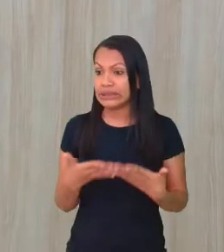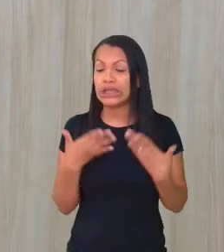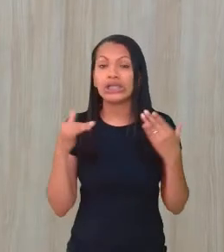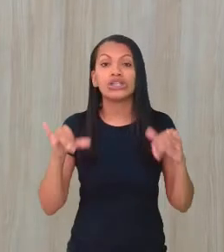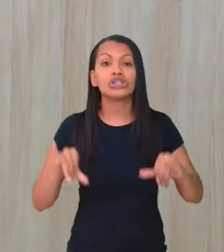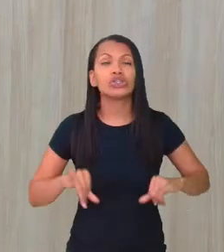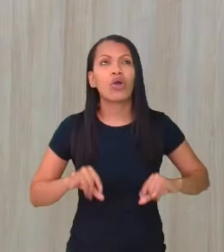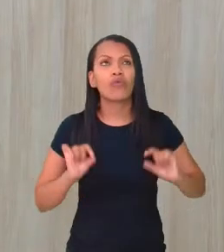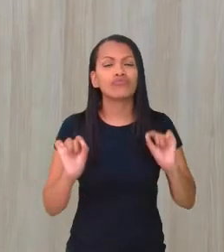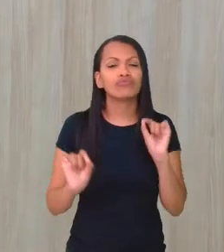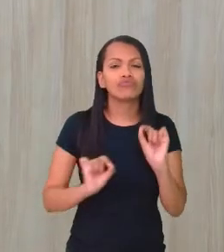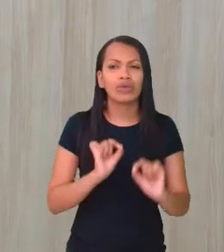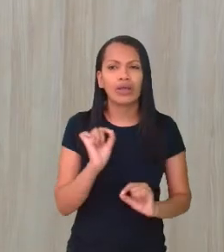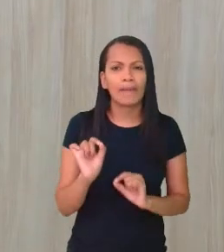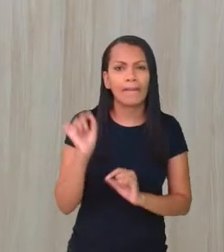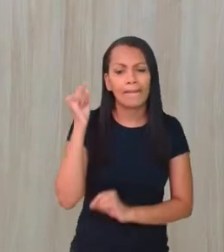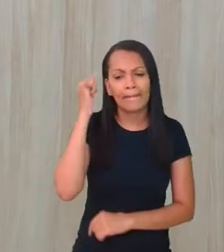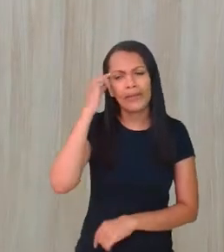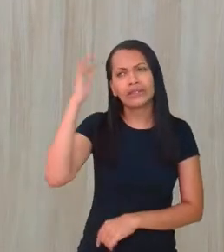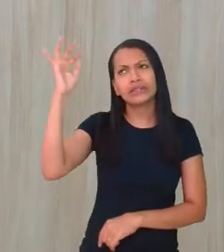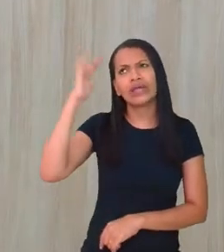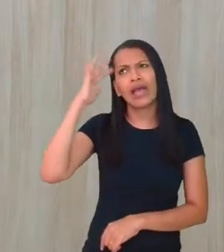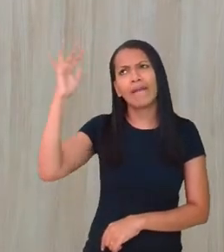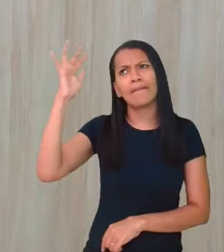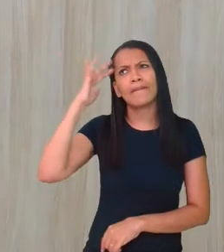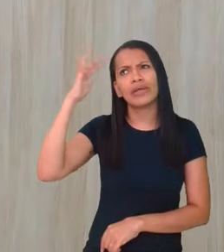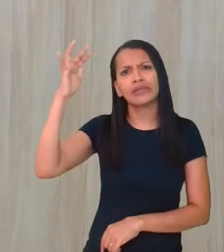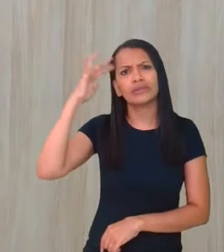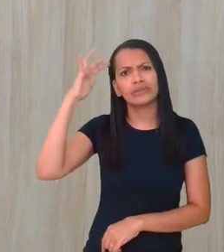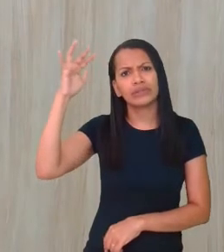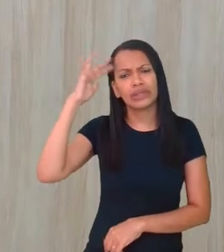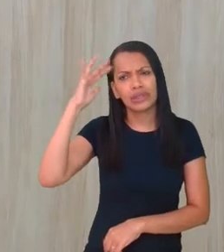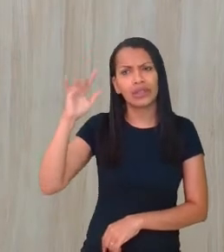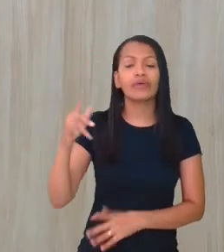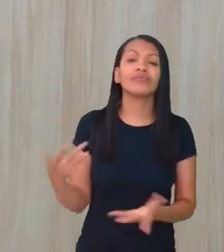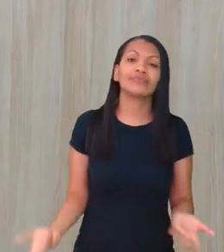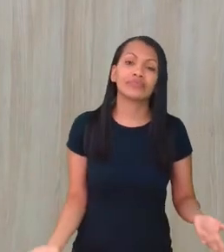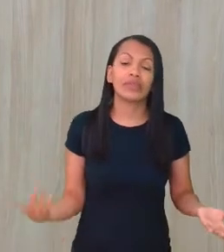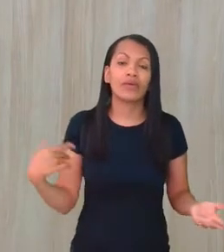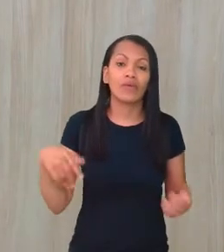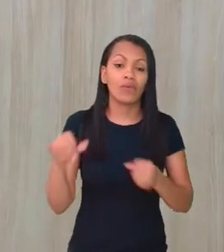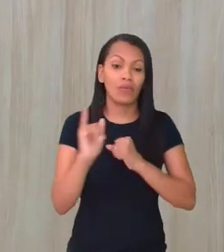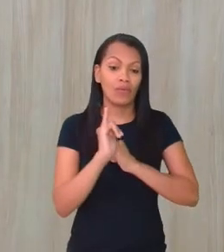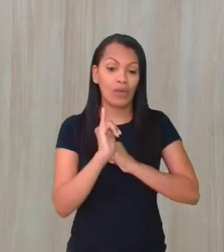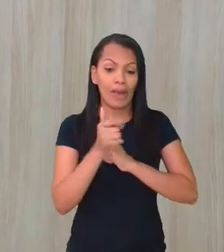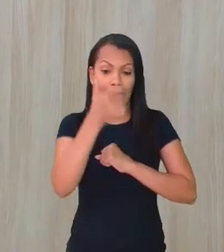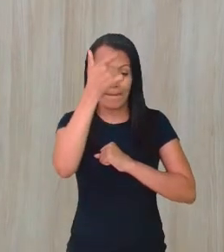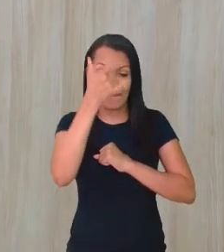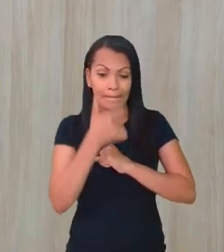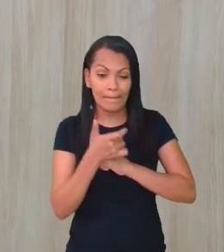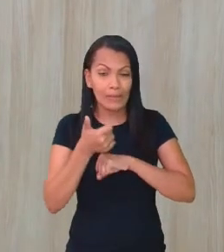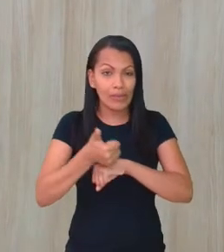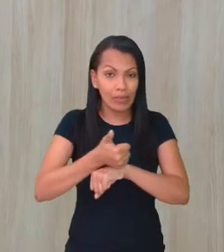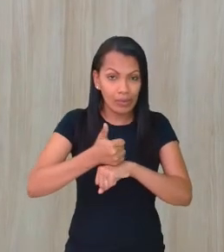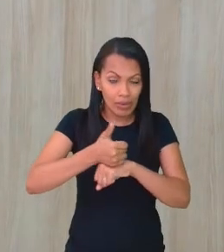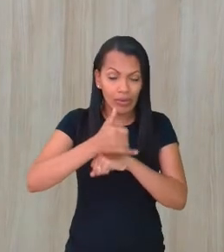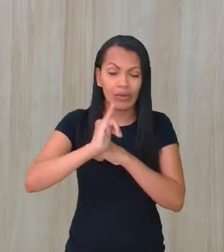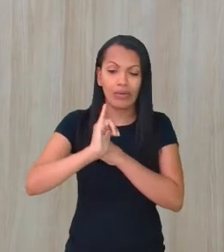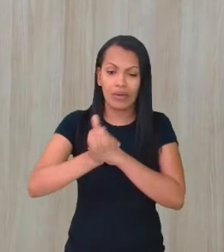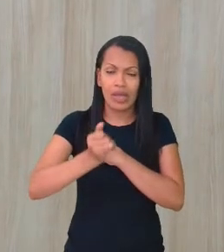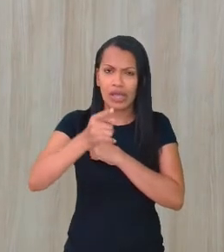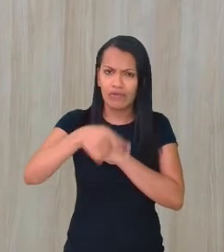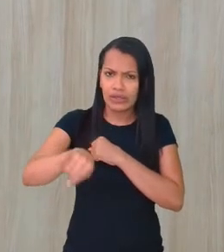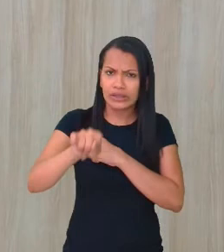sofre pensamentos reflexivos. Então, o cronista está ali para fazer com que você pense mesmo de